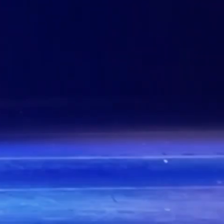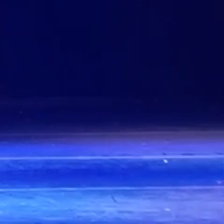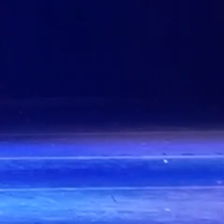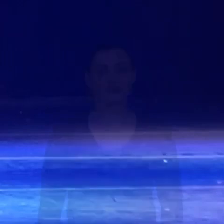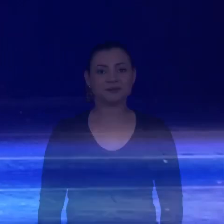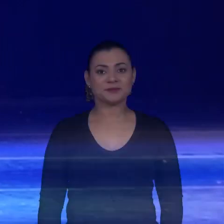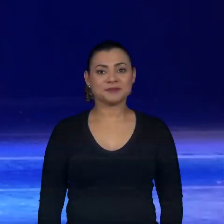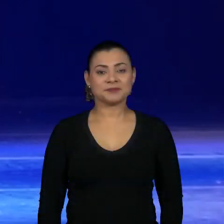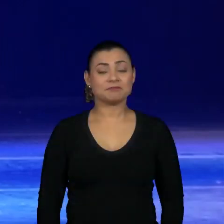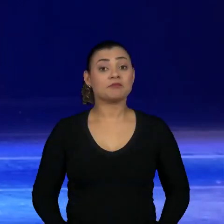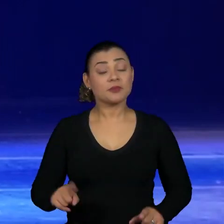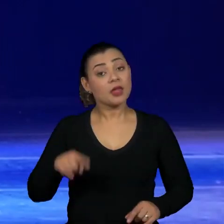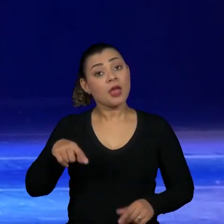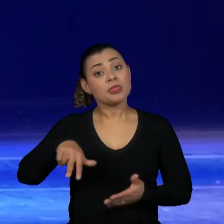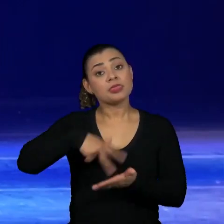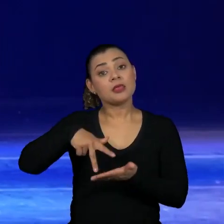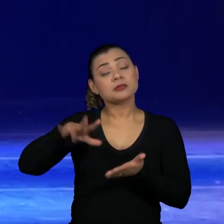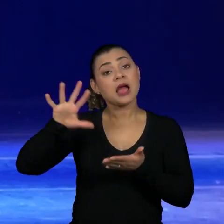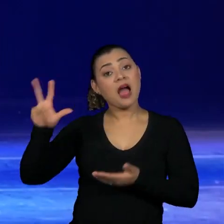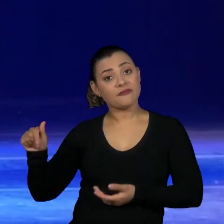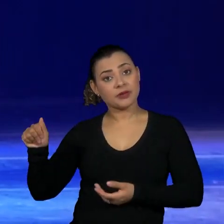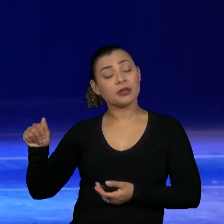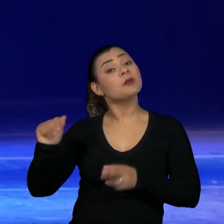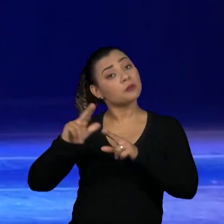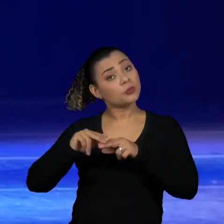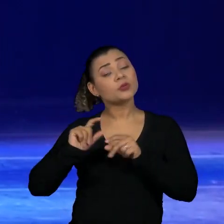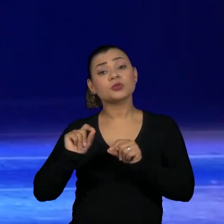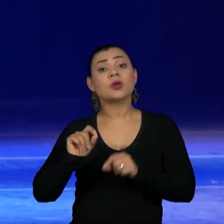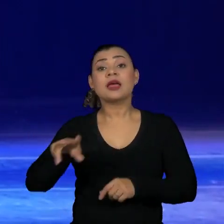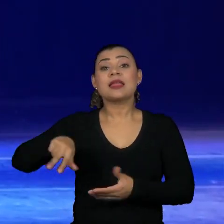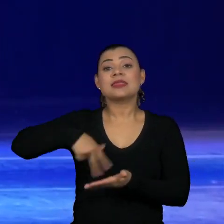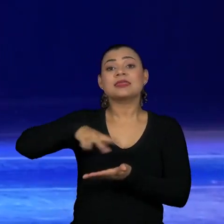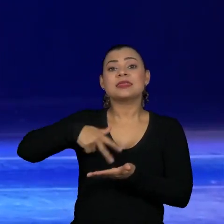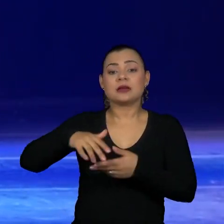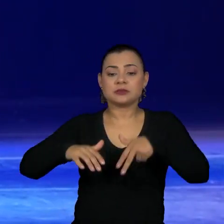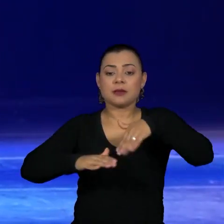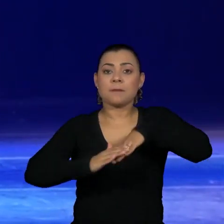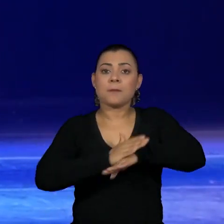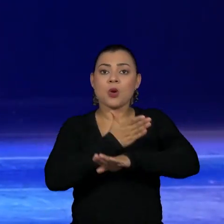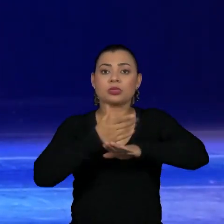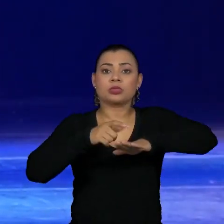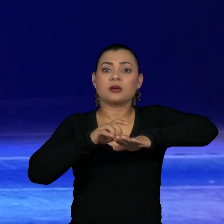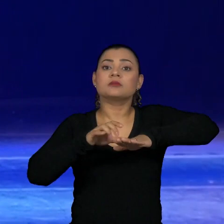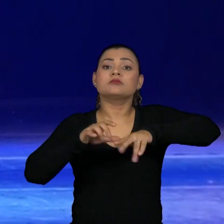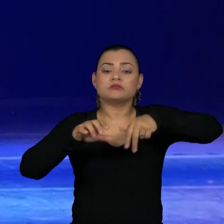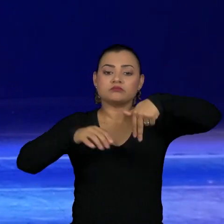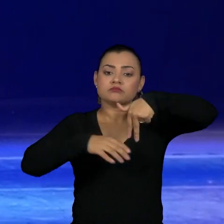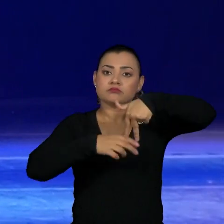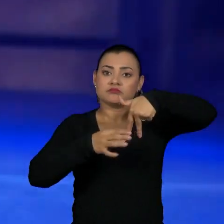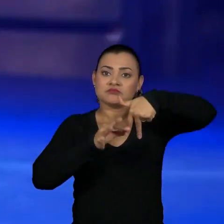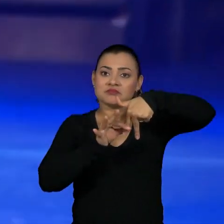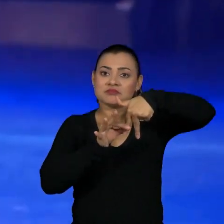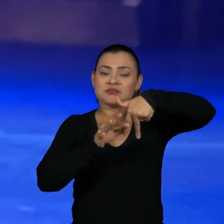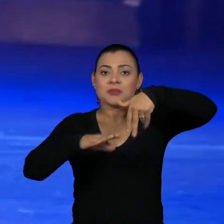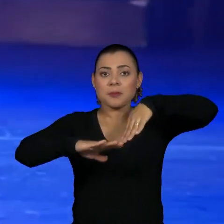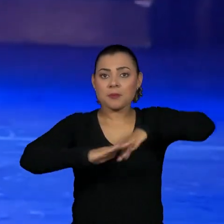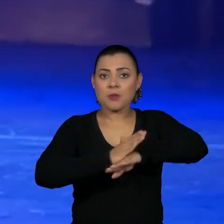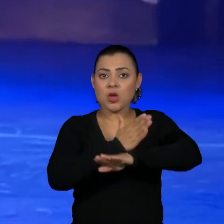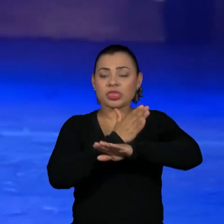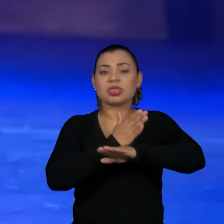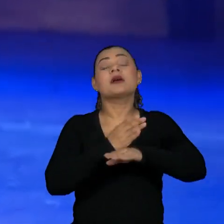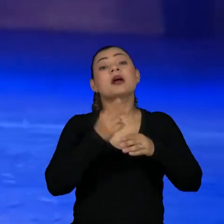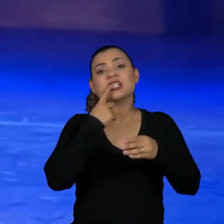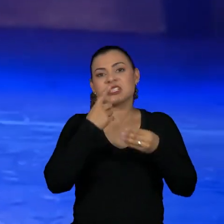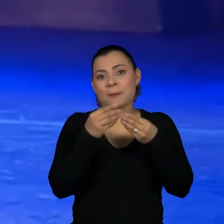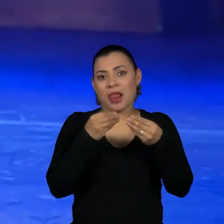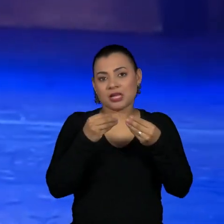O Gambu Dance é uma dança sul-africana, o nome já diz, né? Dança com bota de borracha. E essa dança nasce